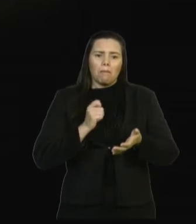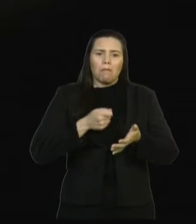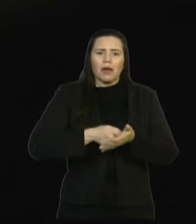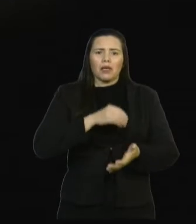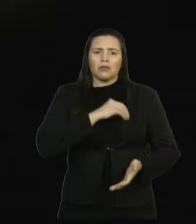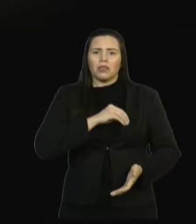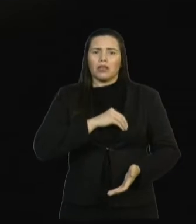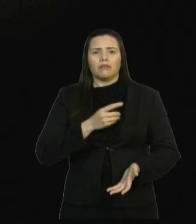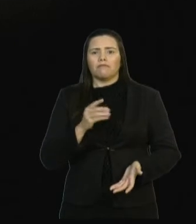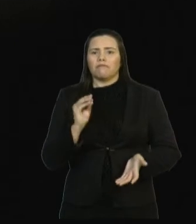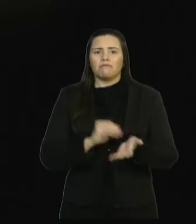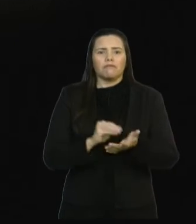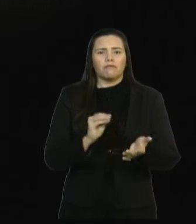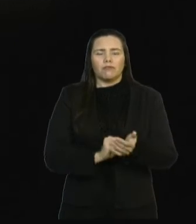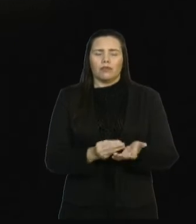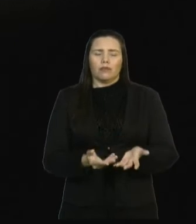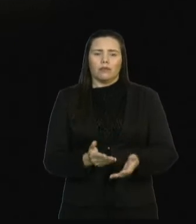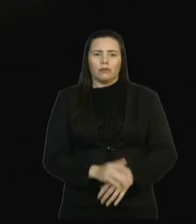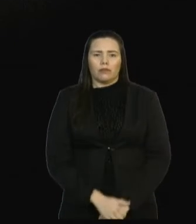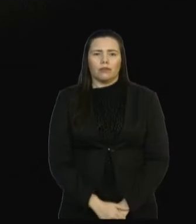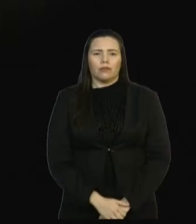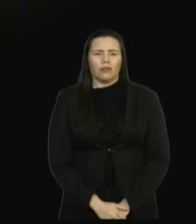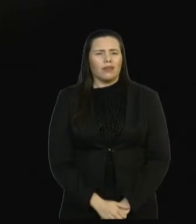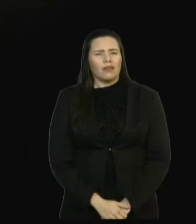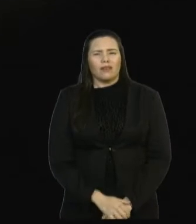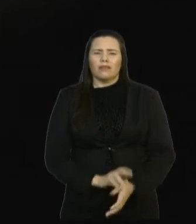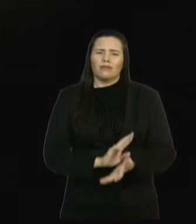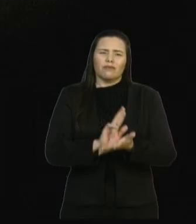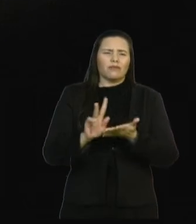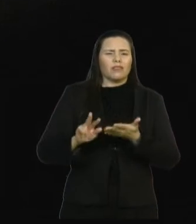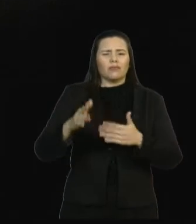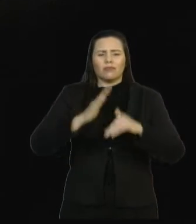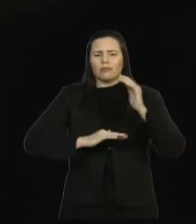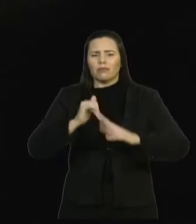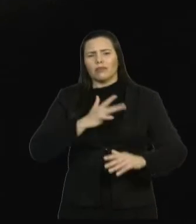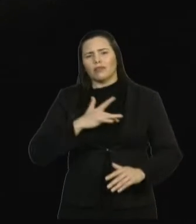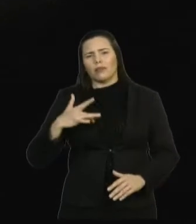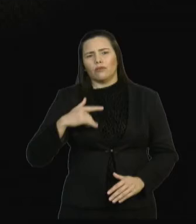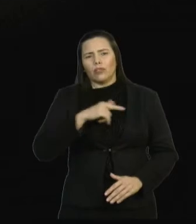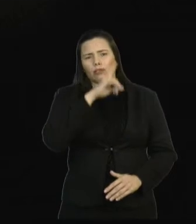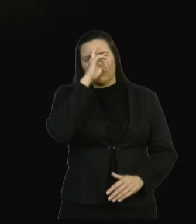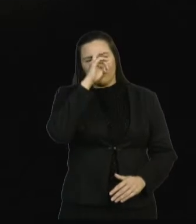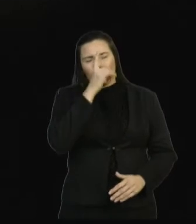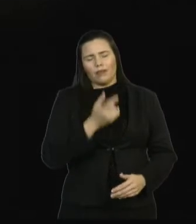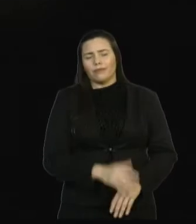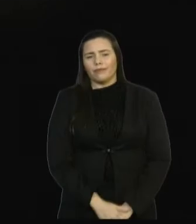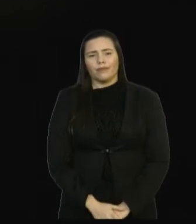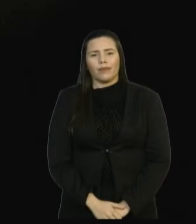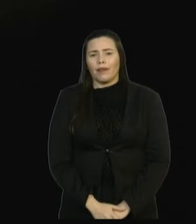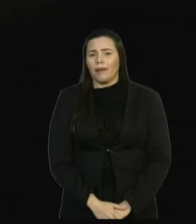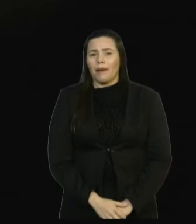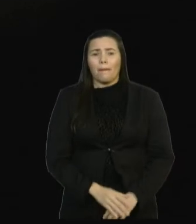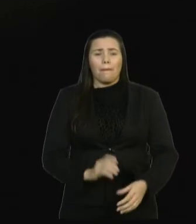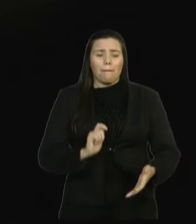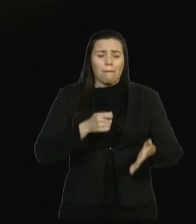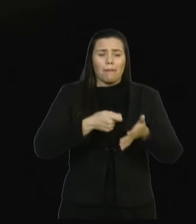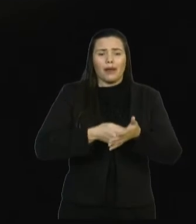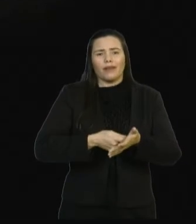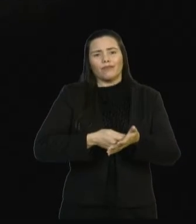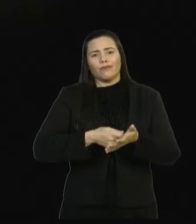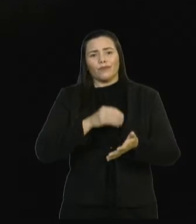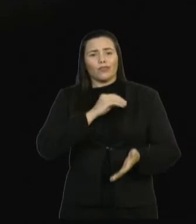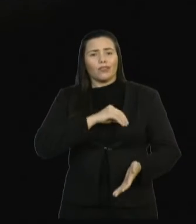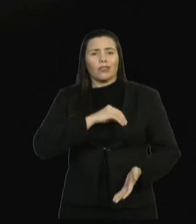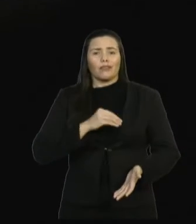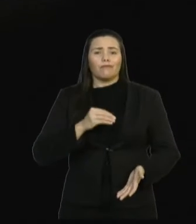e faz tempo que isso acontece. Sem justificativa, deveria o senhor secretário de Saúde, depois da denúncia que